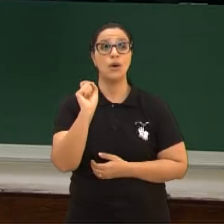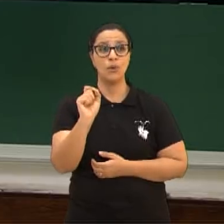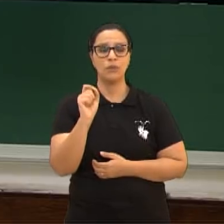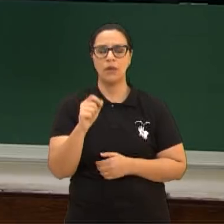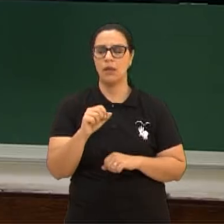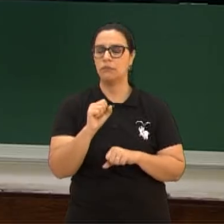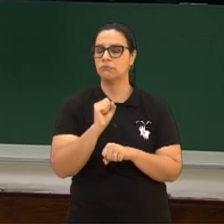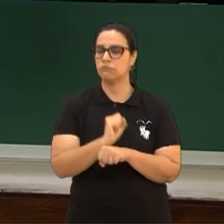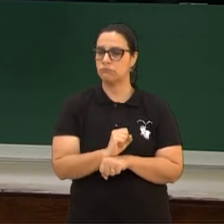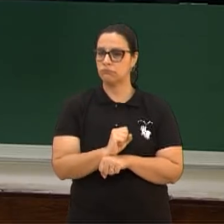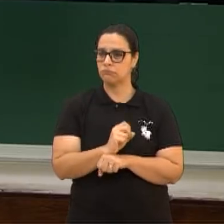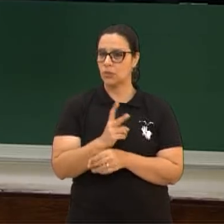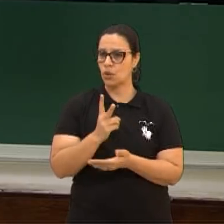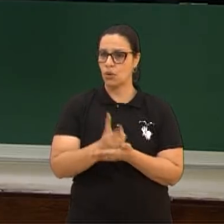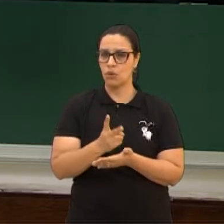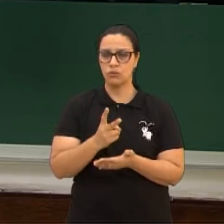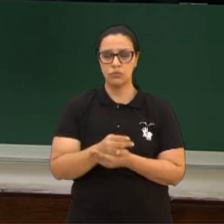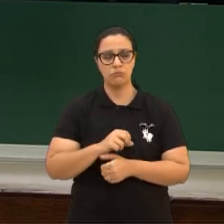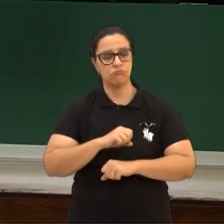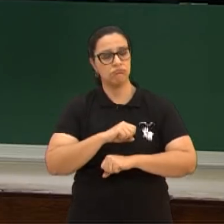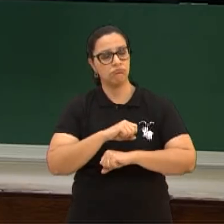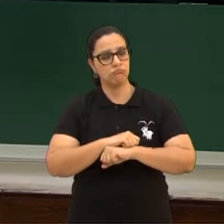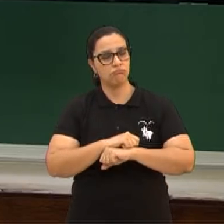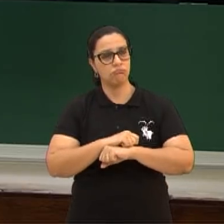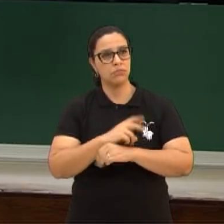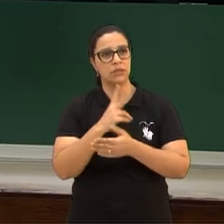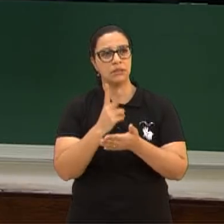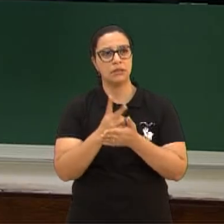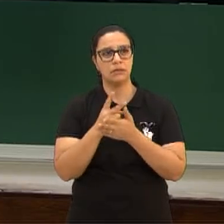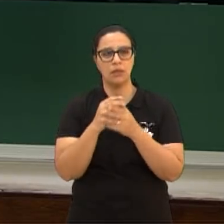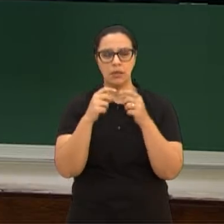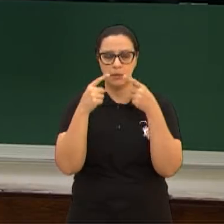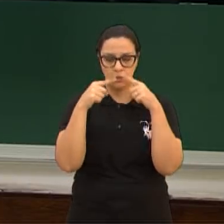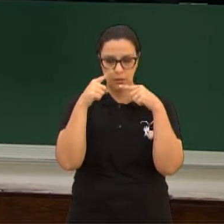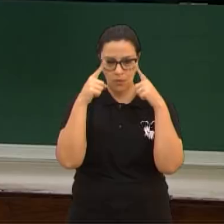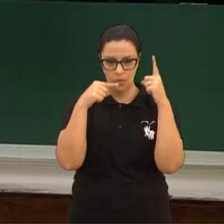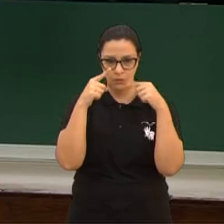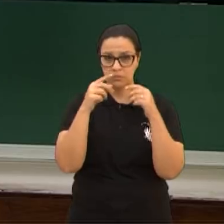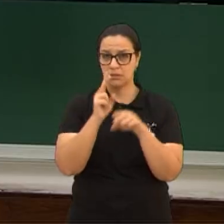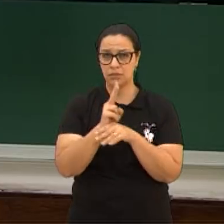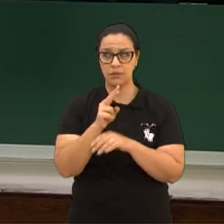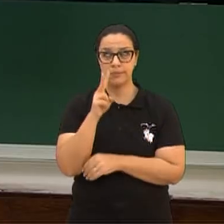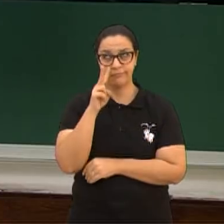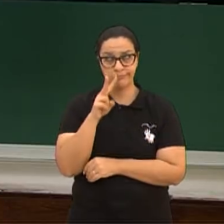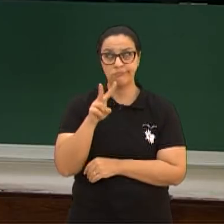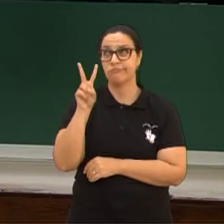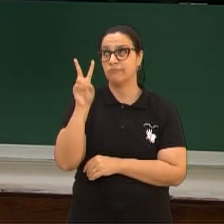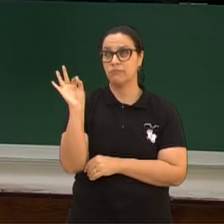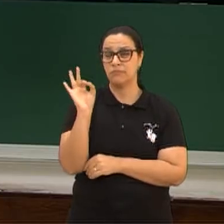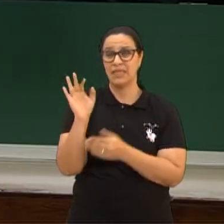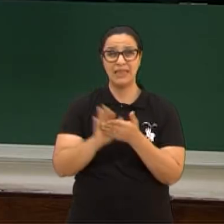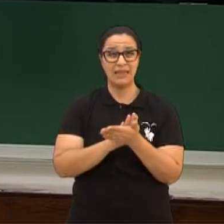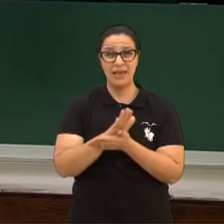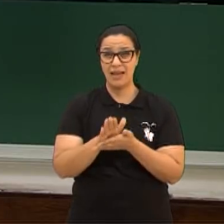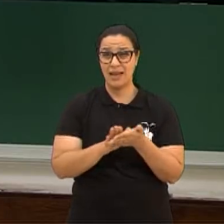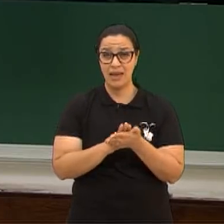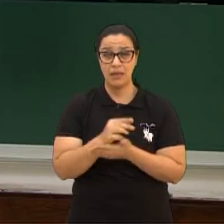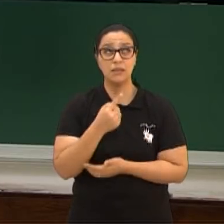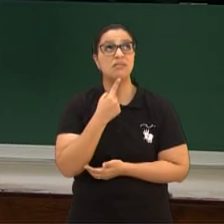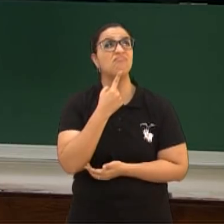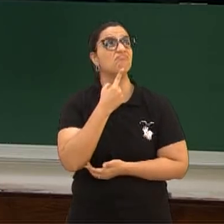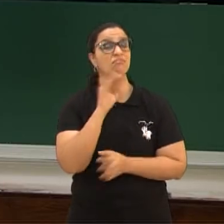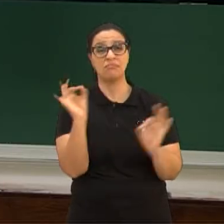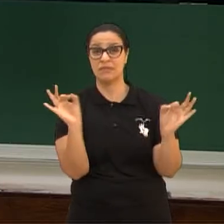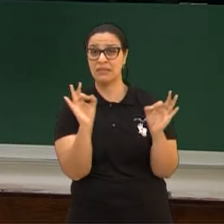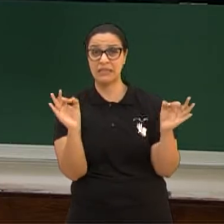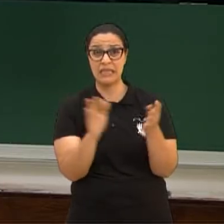se mexeu, né? Nem aqui, sempre com o mesmo olhinho, nem se deu trabalho de levantar a cabecinha